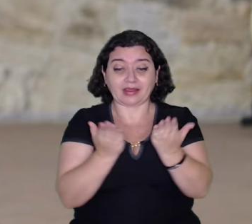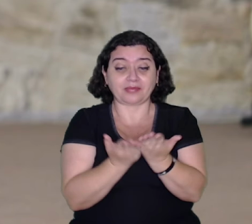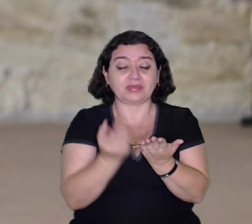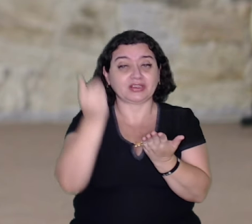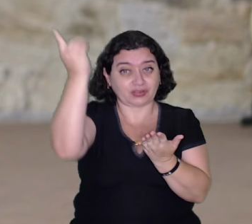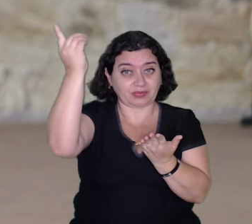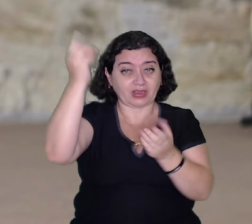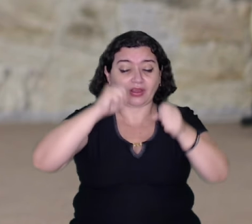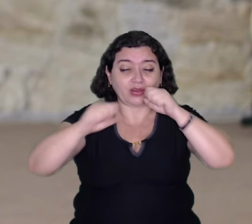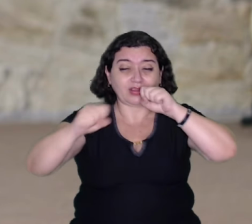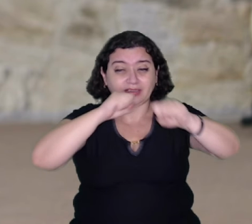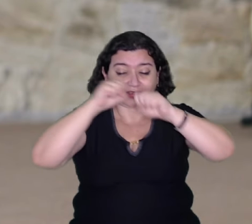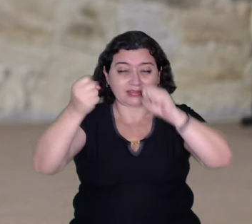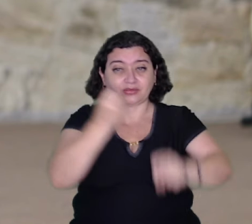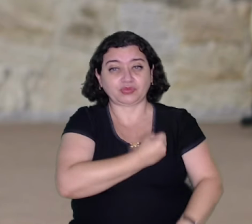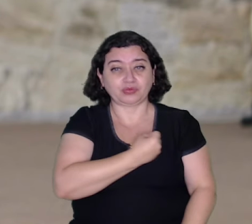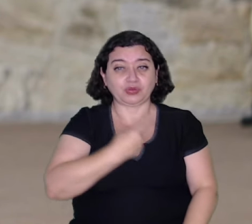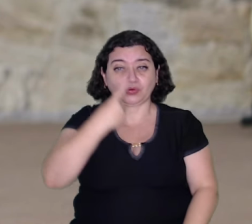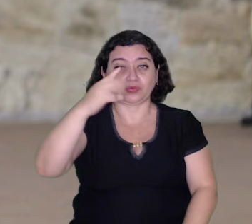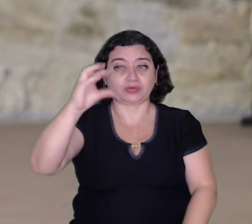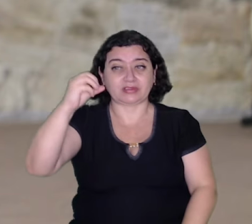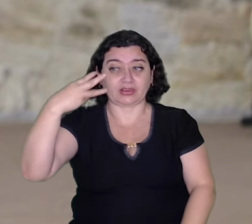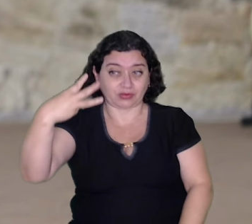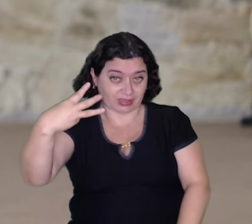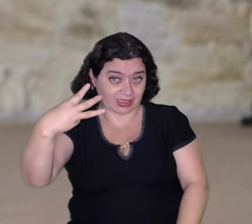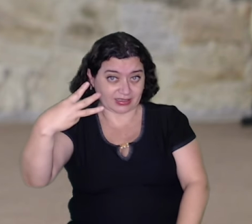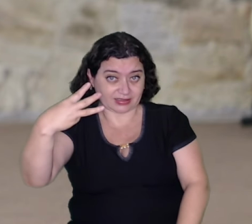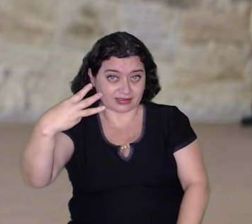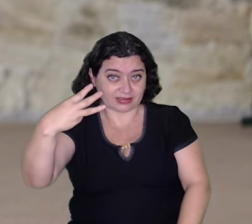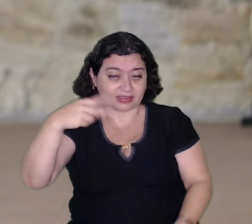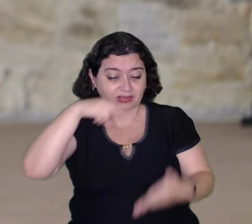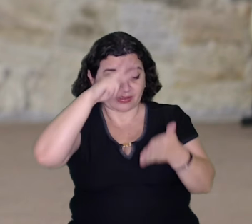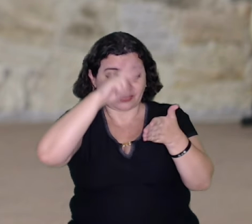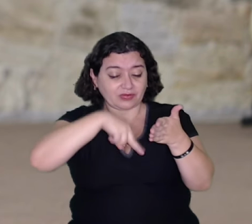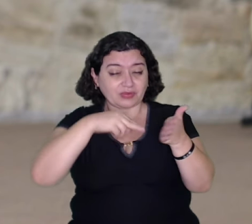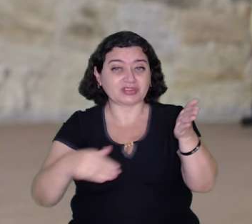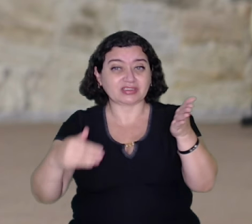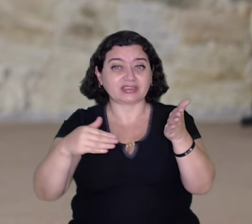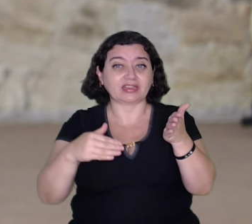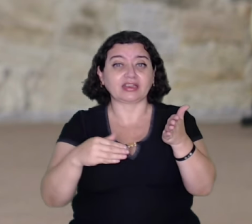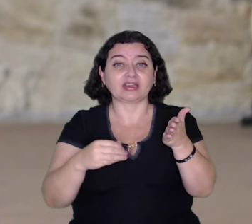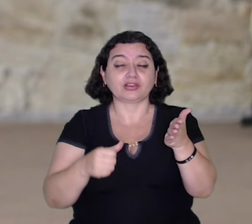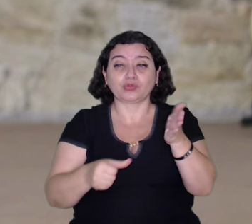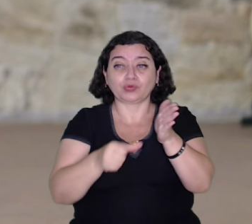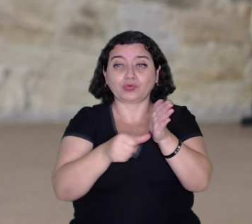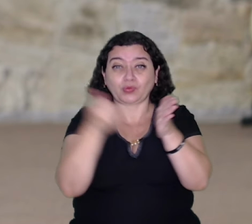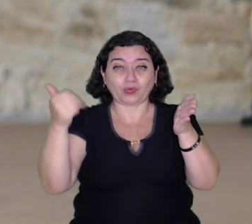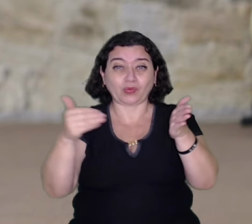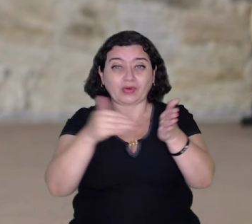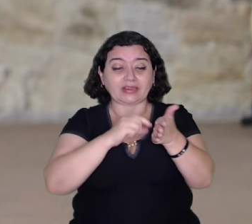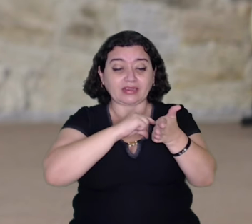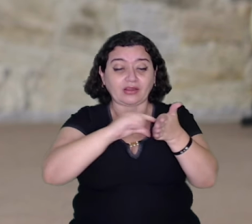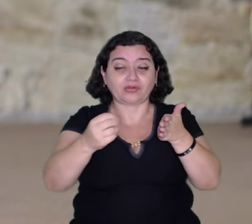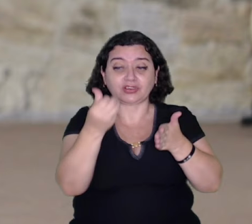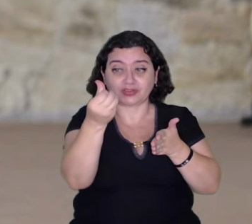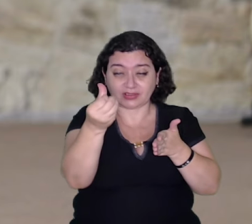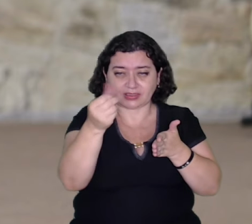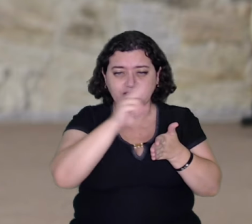no Salmo de número 103, e nós vamos ler até o versículo 6, em nome de Jesus,